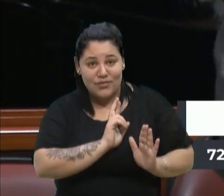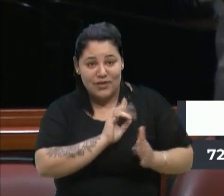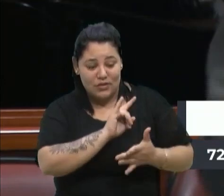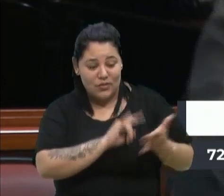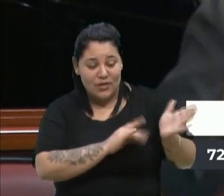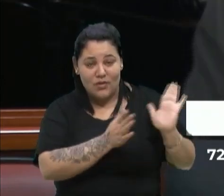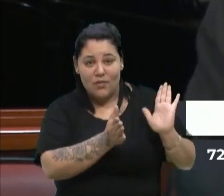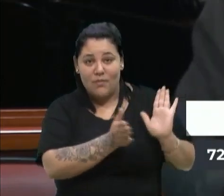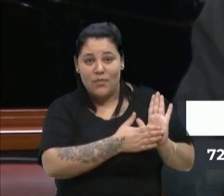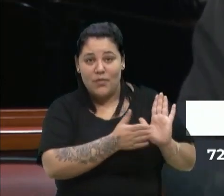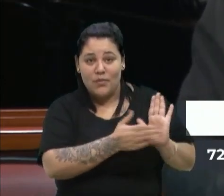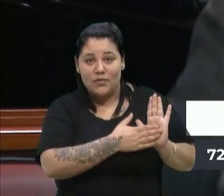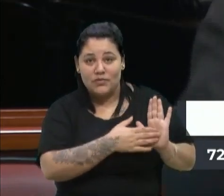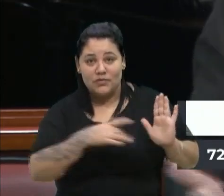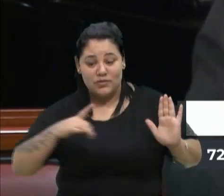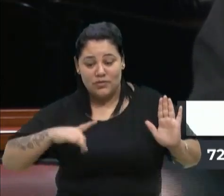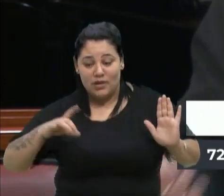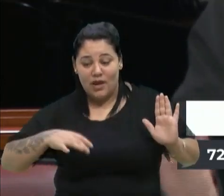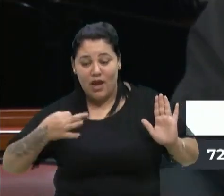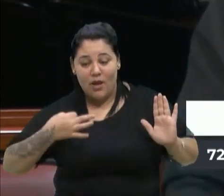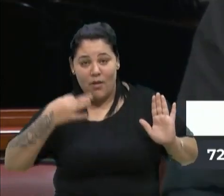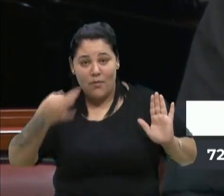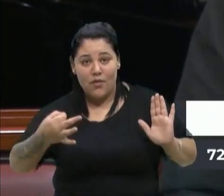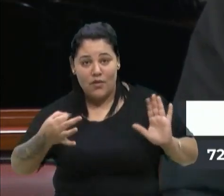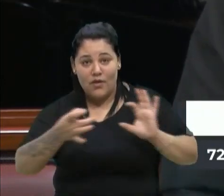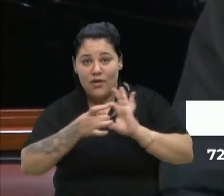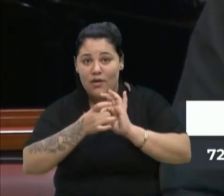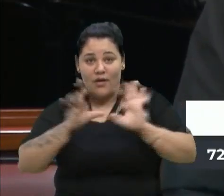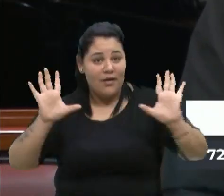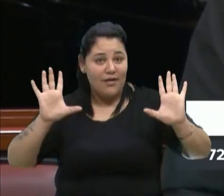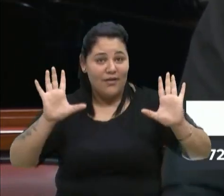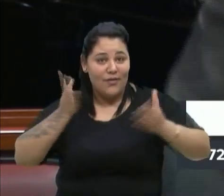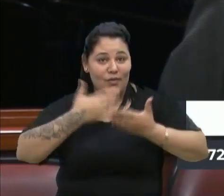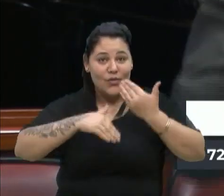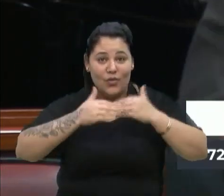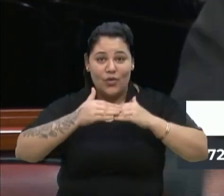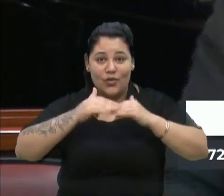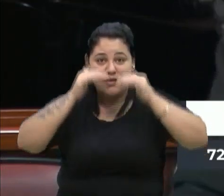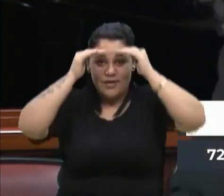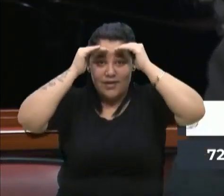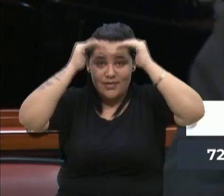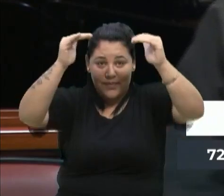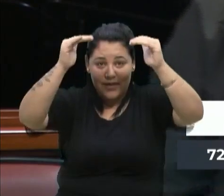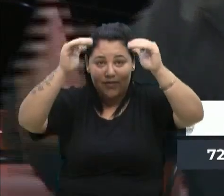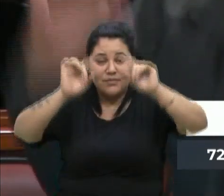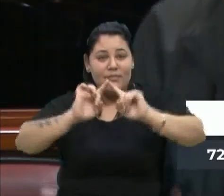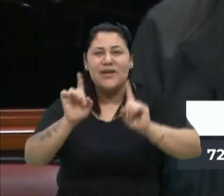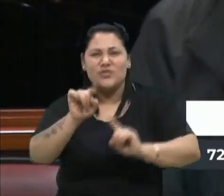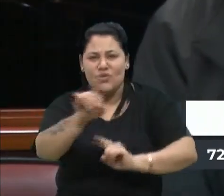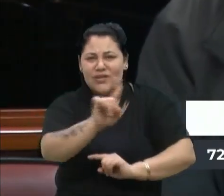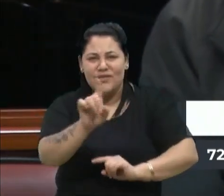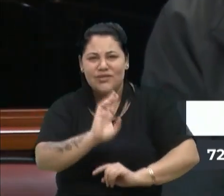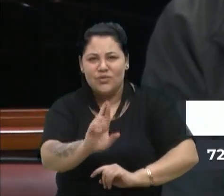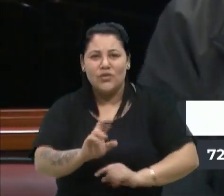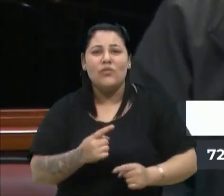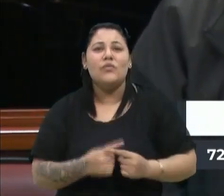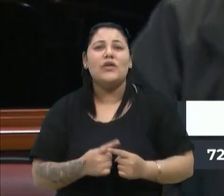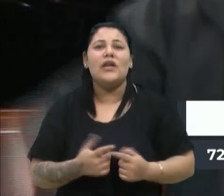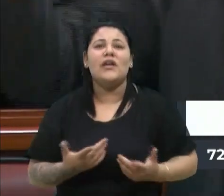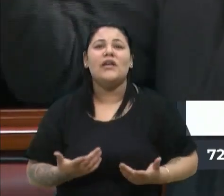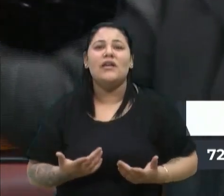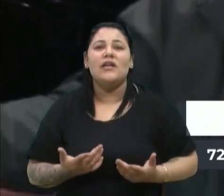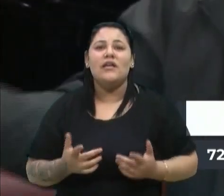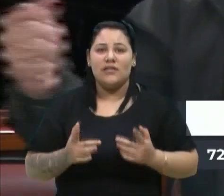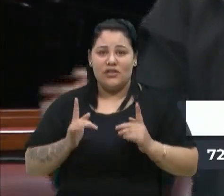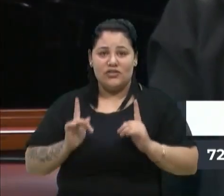proposto, que é opinativo. Com toda a vênia e com todo o respeito, vereadora Tatiane Friso. Mas a senhora não respondeu. Porque na gestão